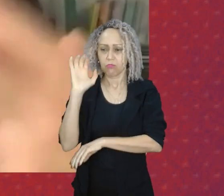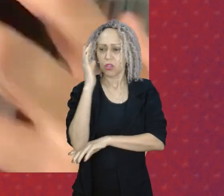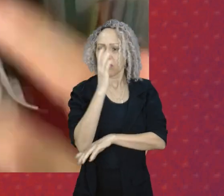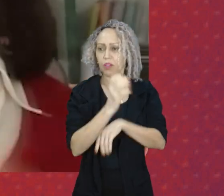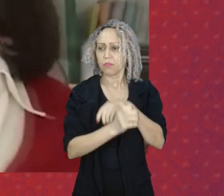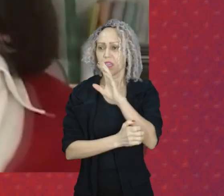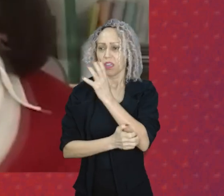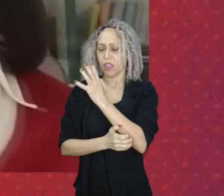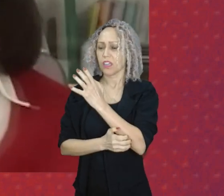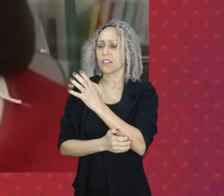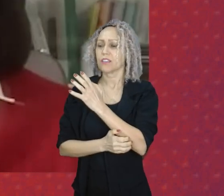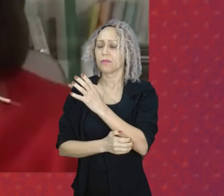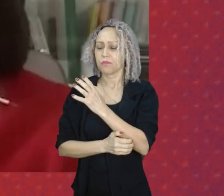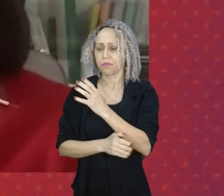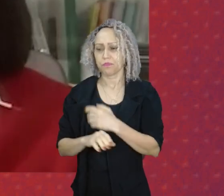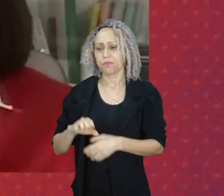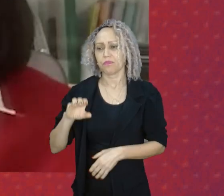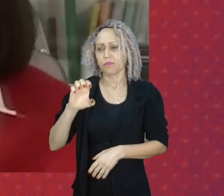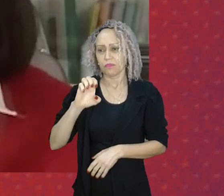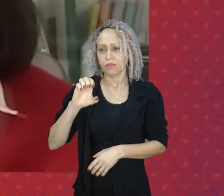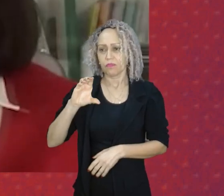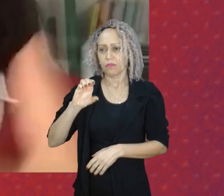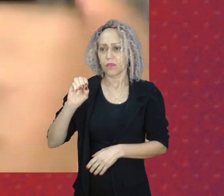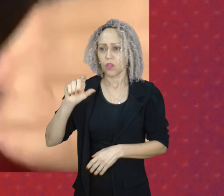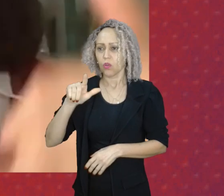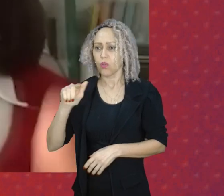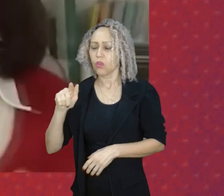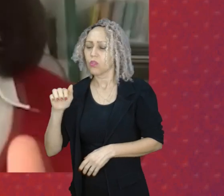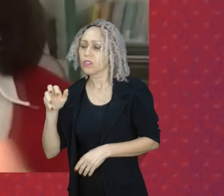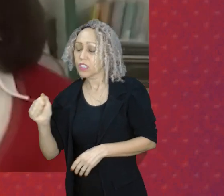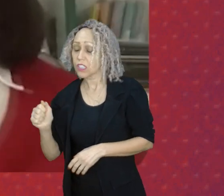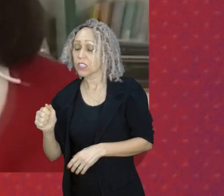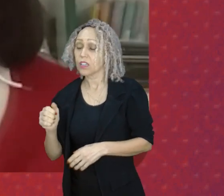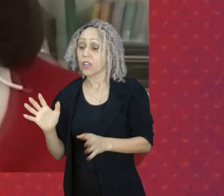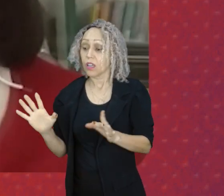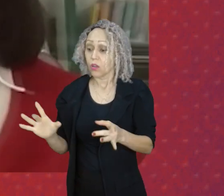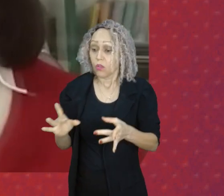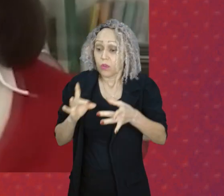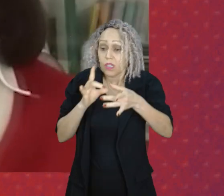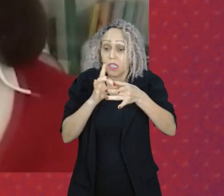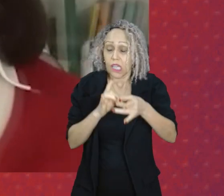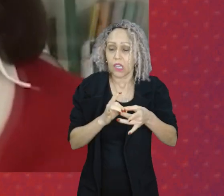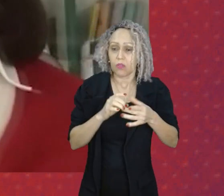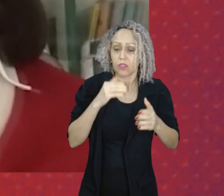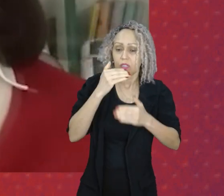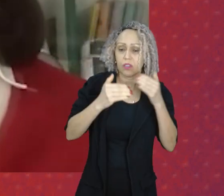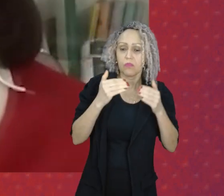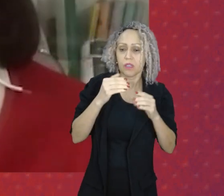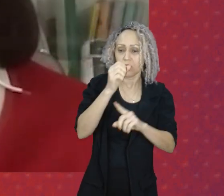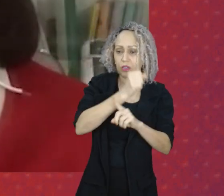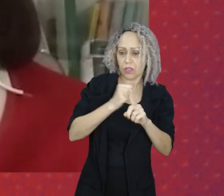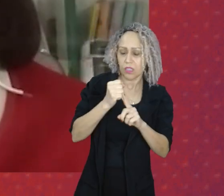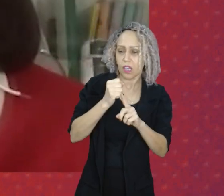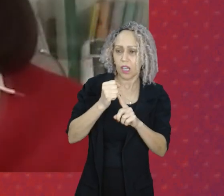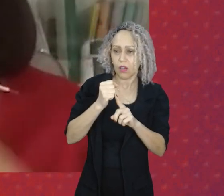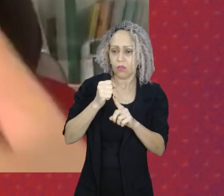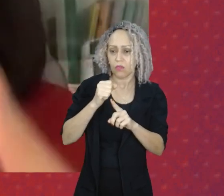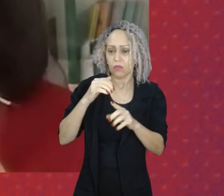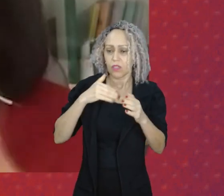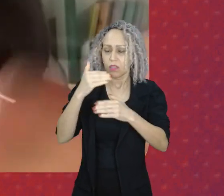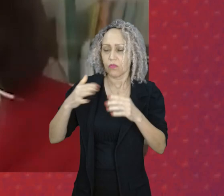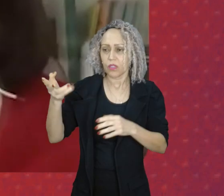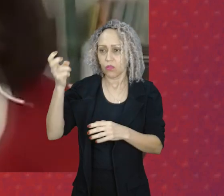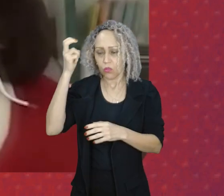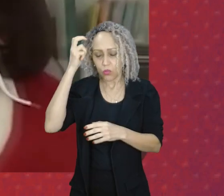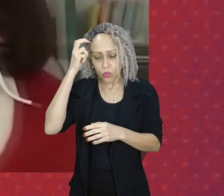com a transição ecológica, com desenvolvimento social, com desenvolvimento cultural, tudo isso deve estar no nosso